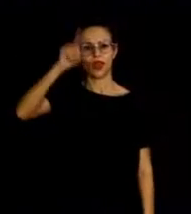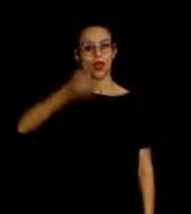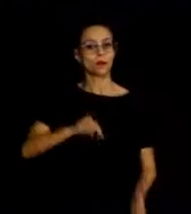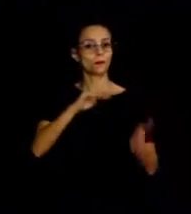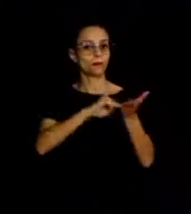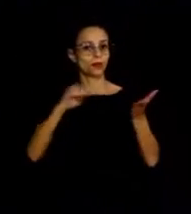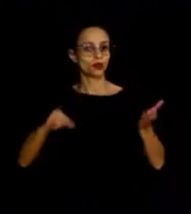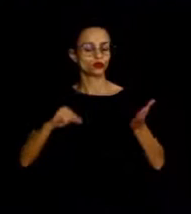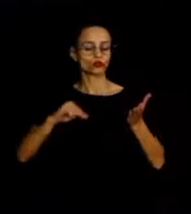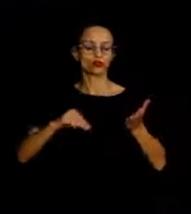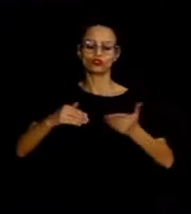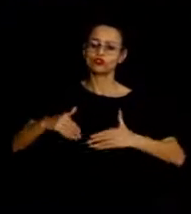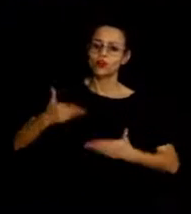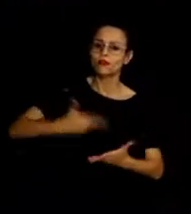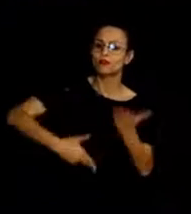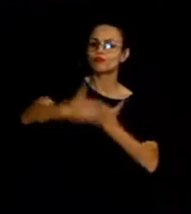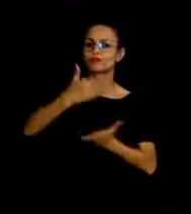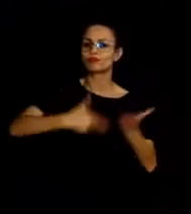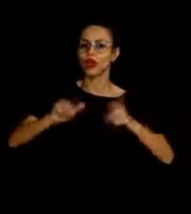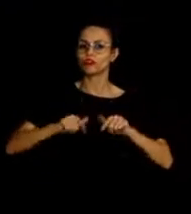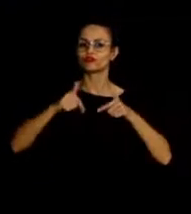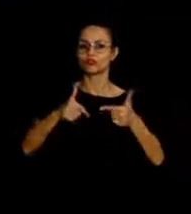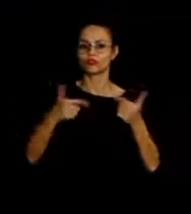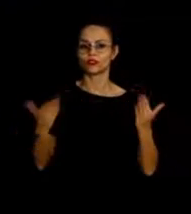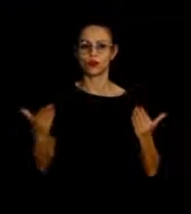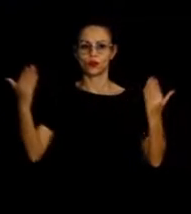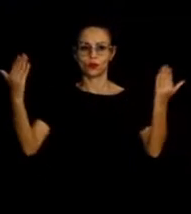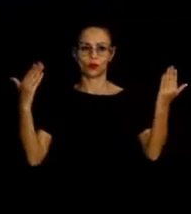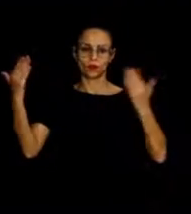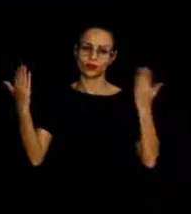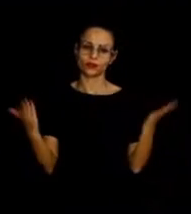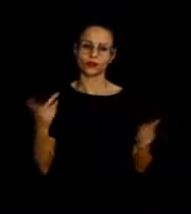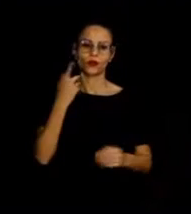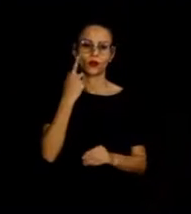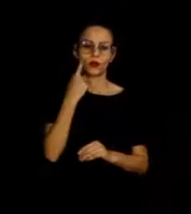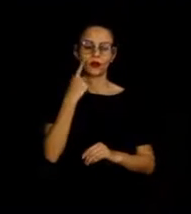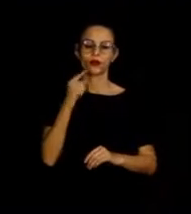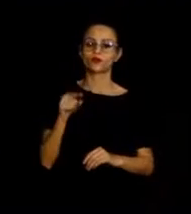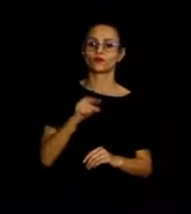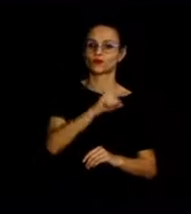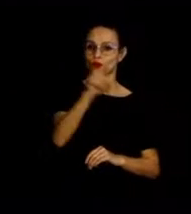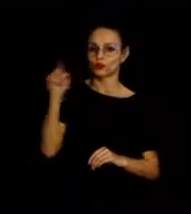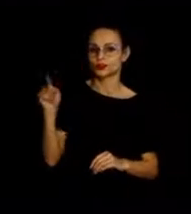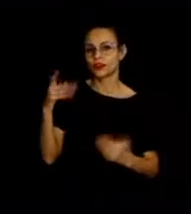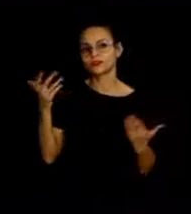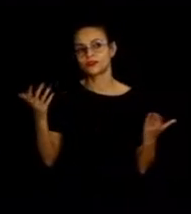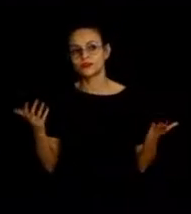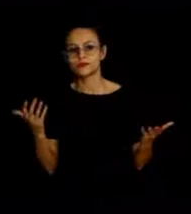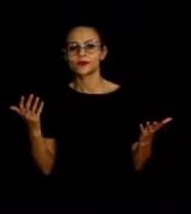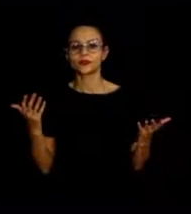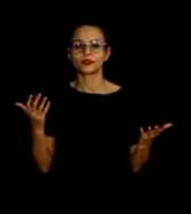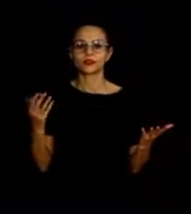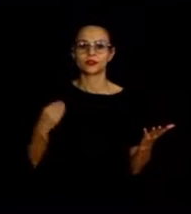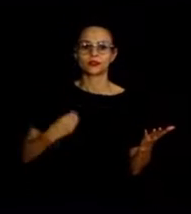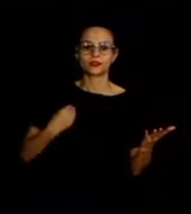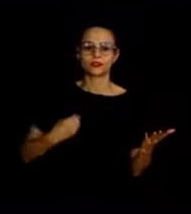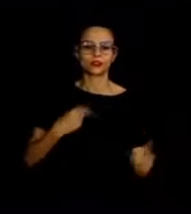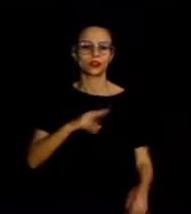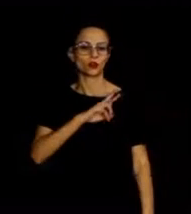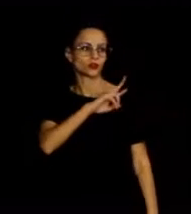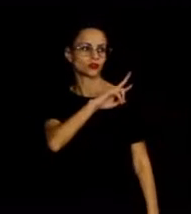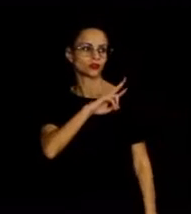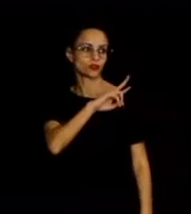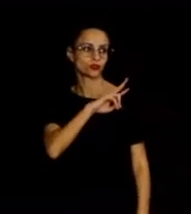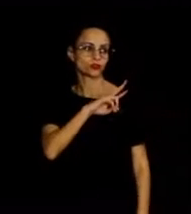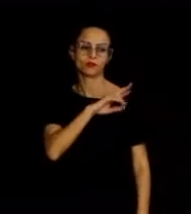metodologia ativa tentando fazer uma um paralelo né é vocês que eventualmente tão aí no ensino